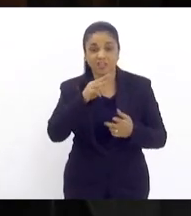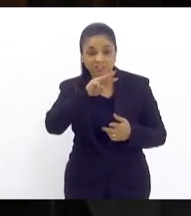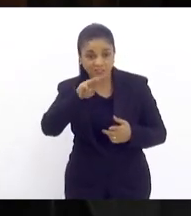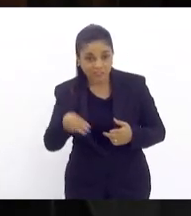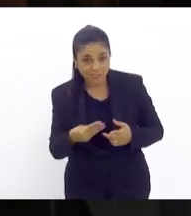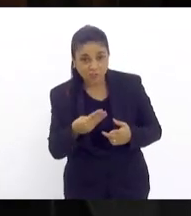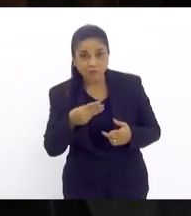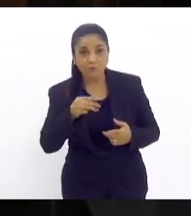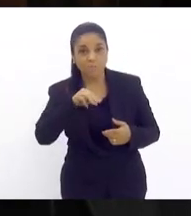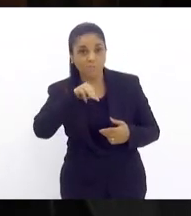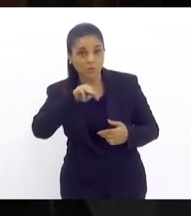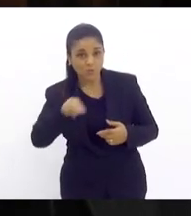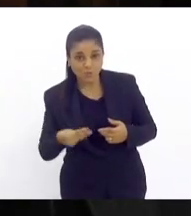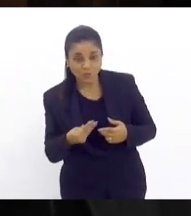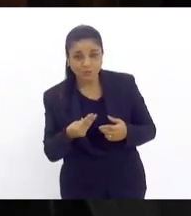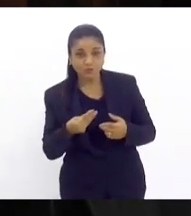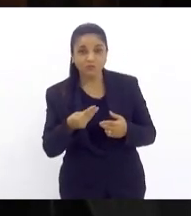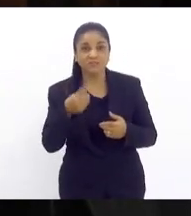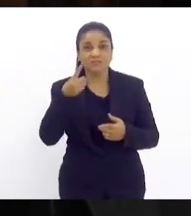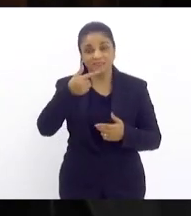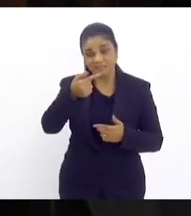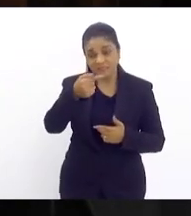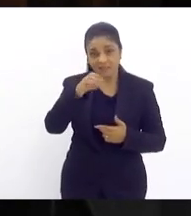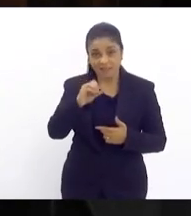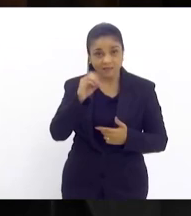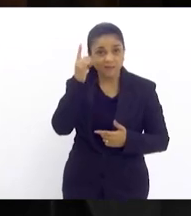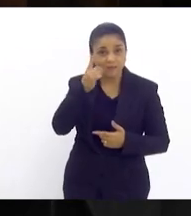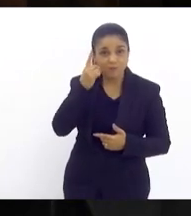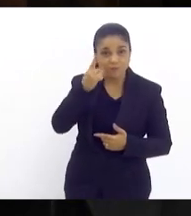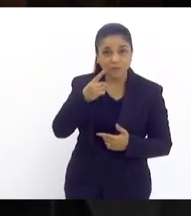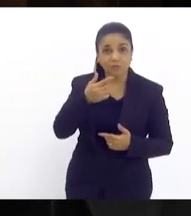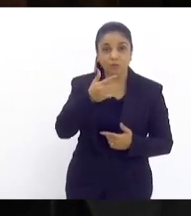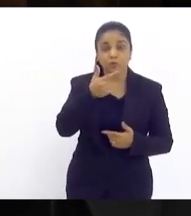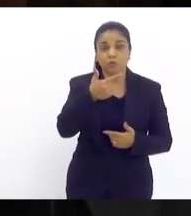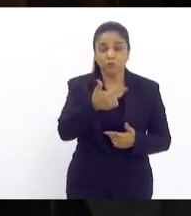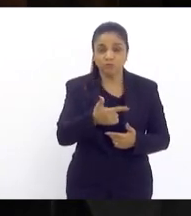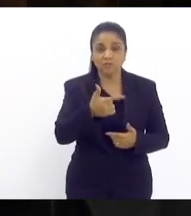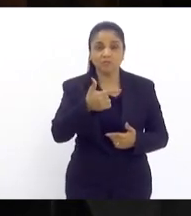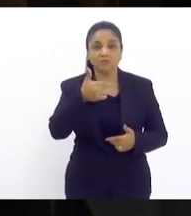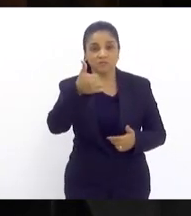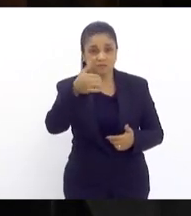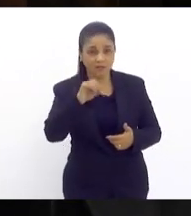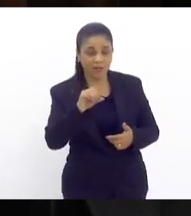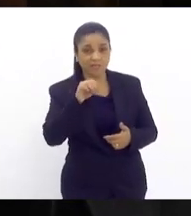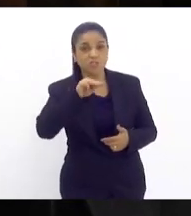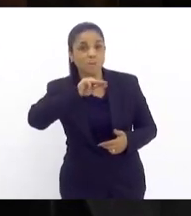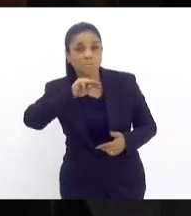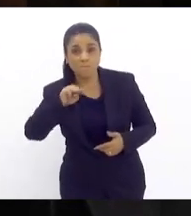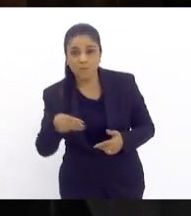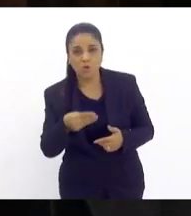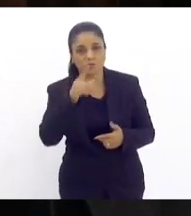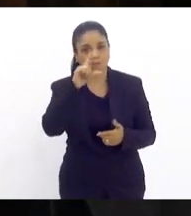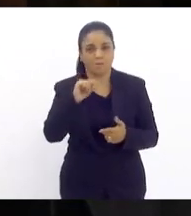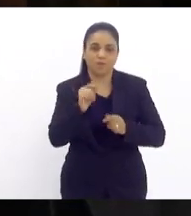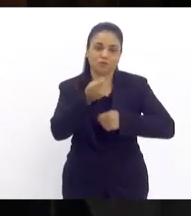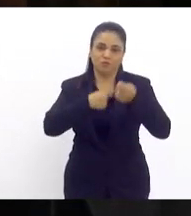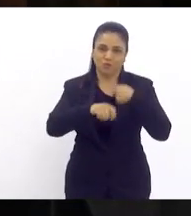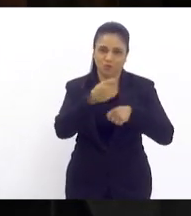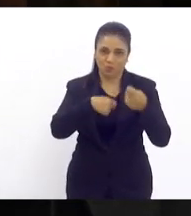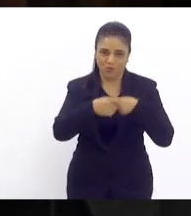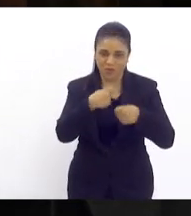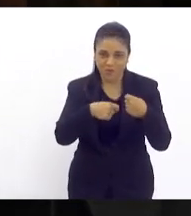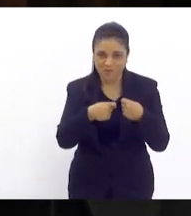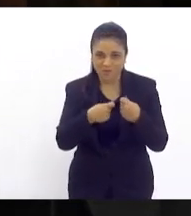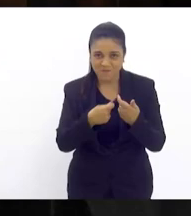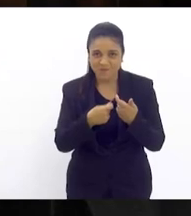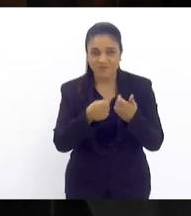de reais são 70 deputados 210 milhões que não gera nenhum não atrapalha absolutamente nada o andamento da administração da